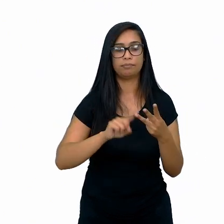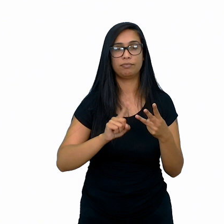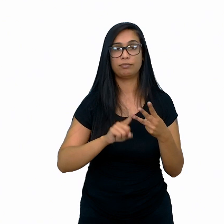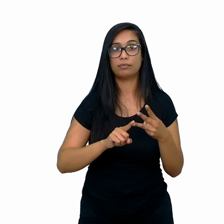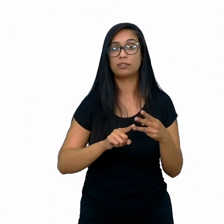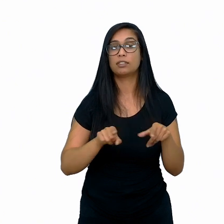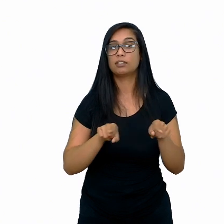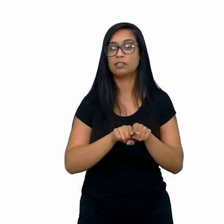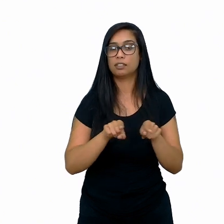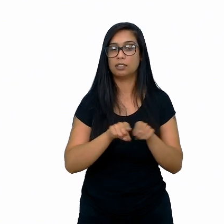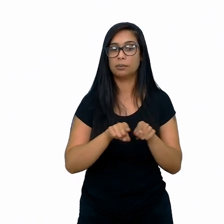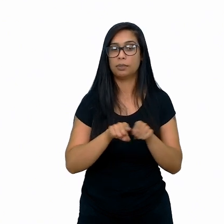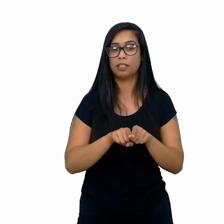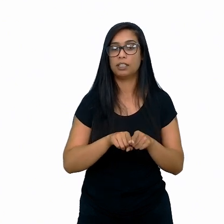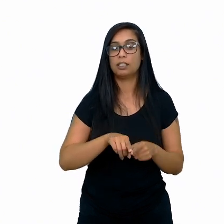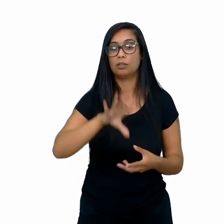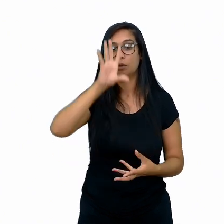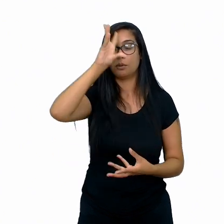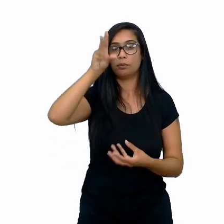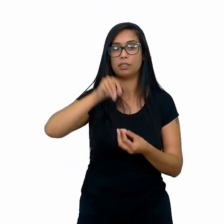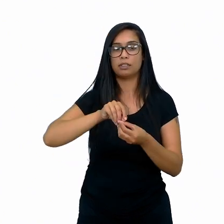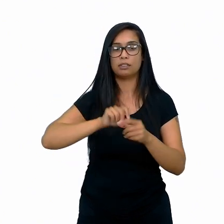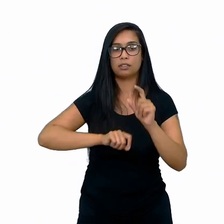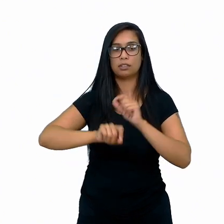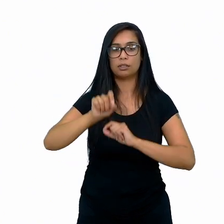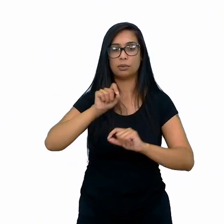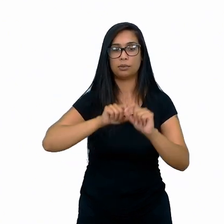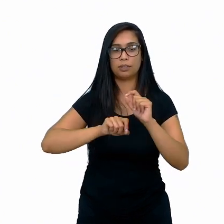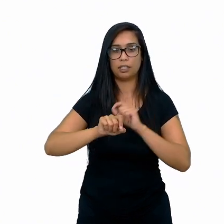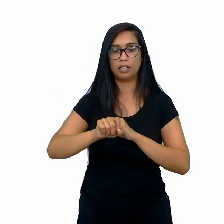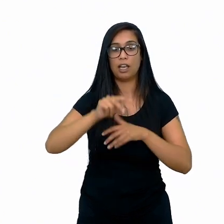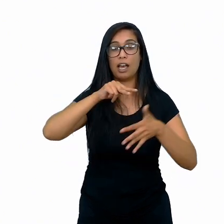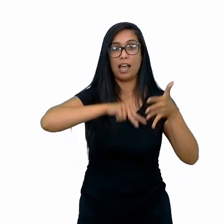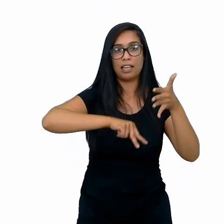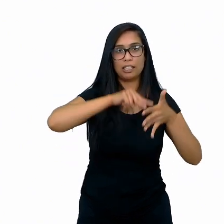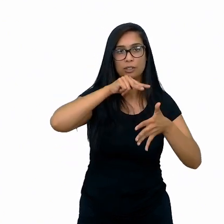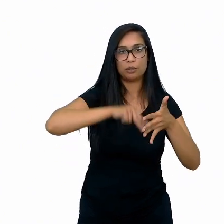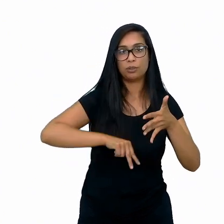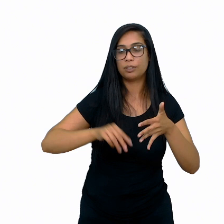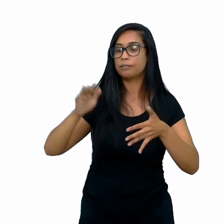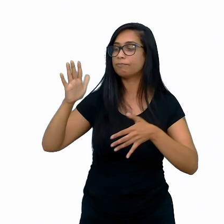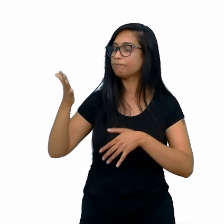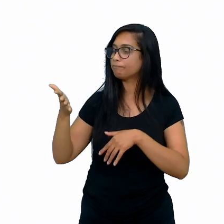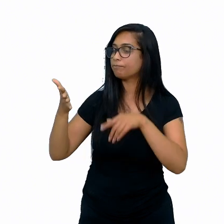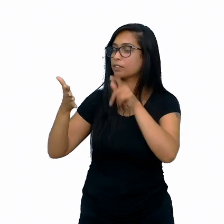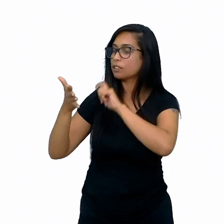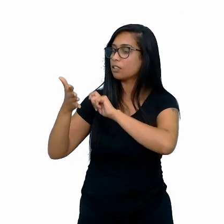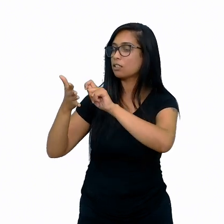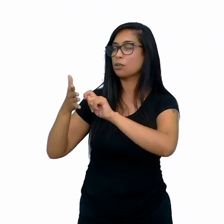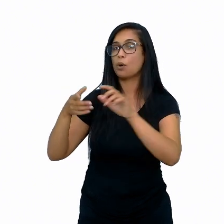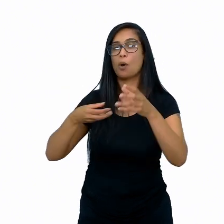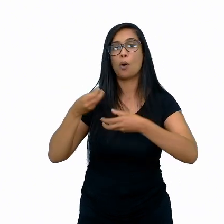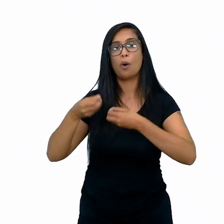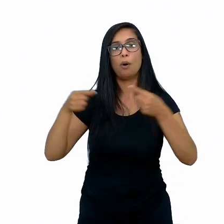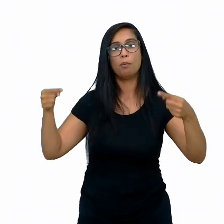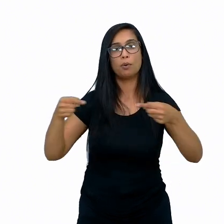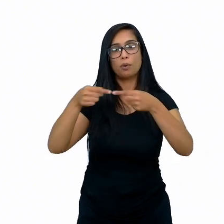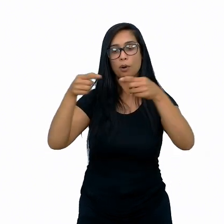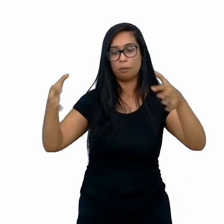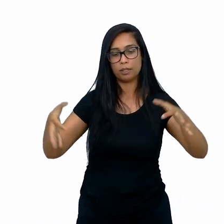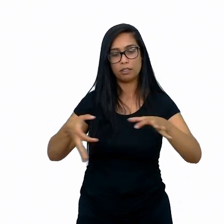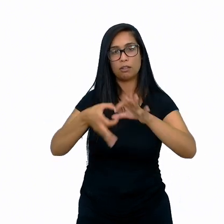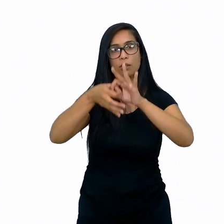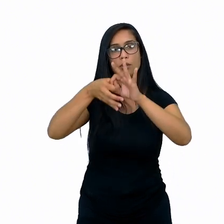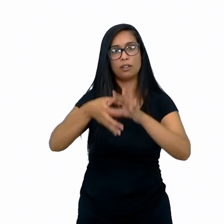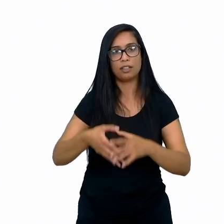buscamos compreender a importância de trabalharmos com a leitura e a escrita de forma